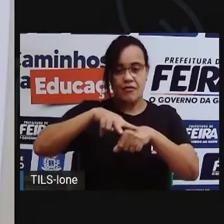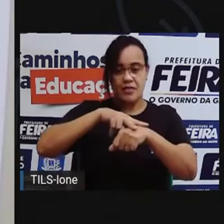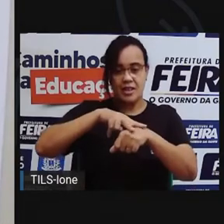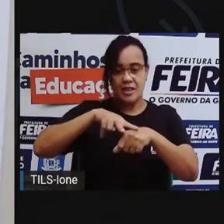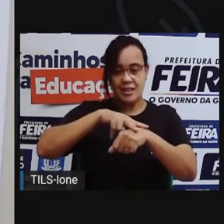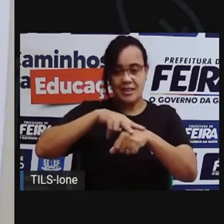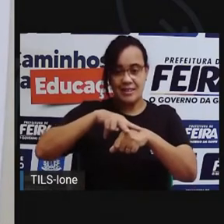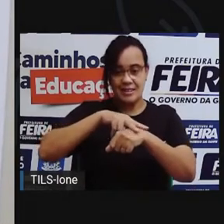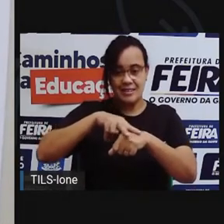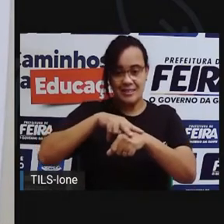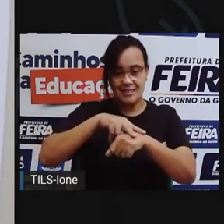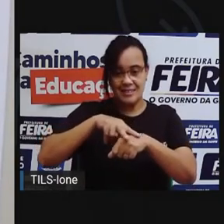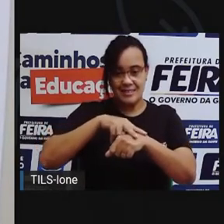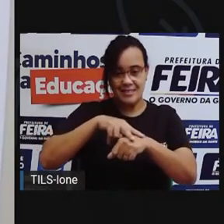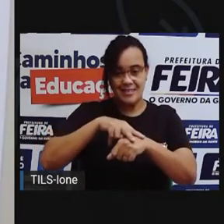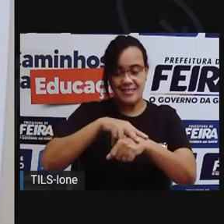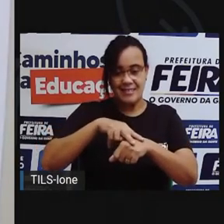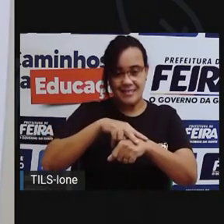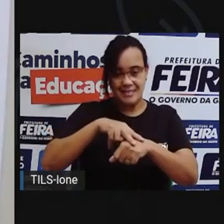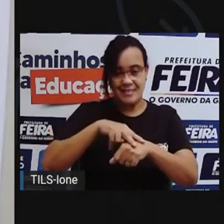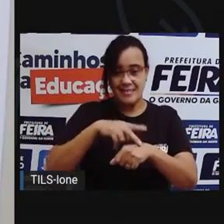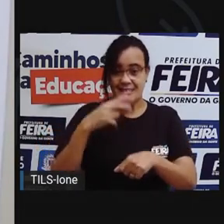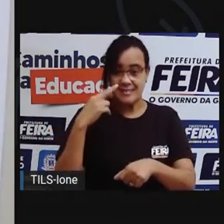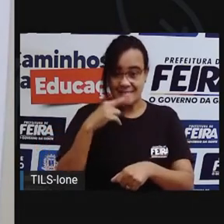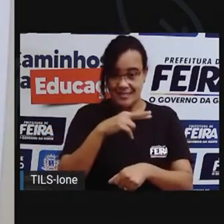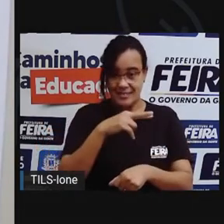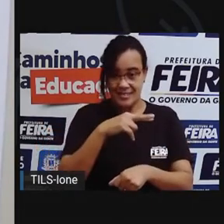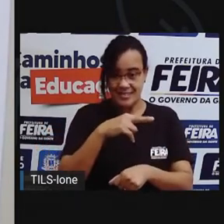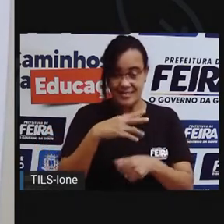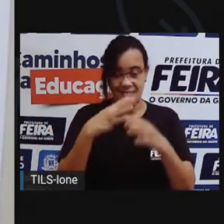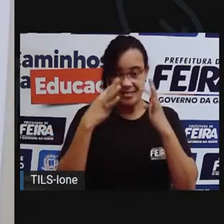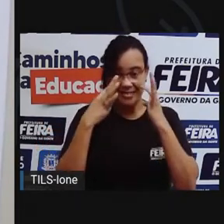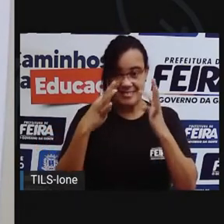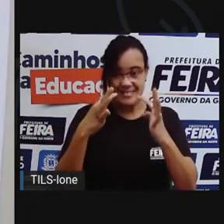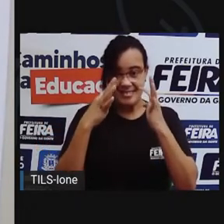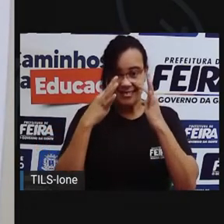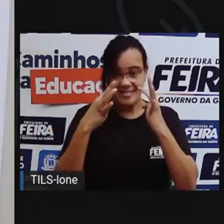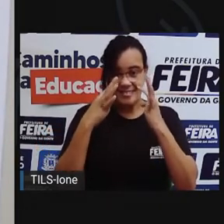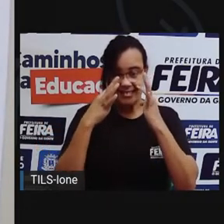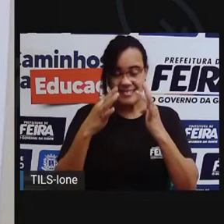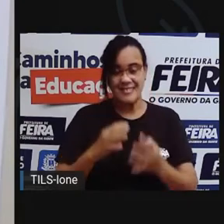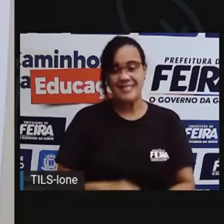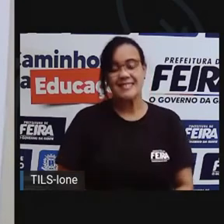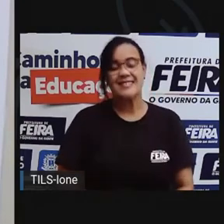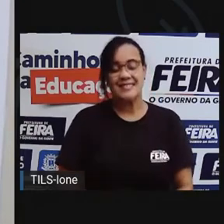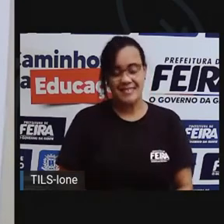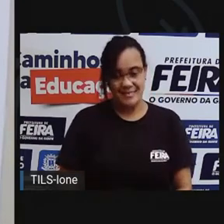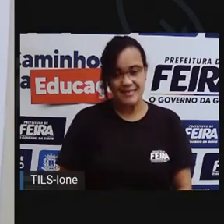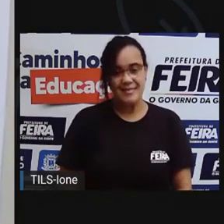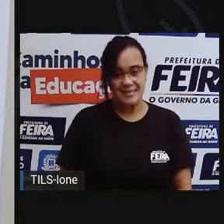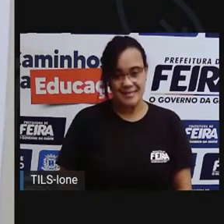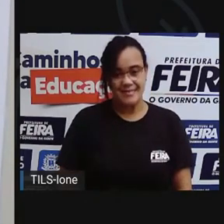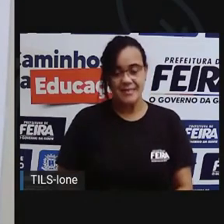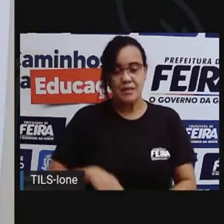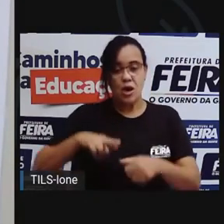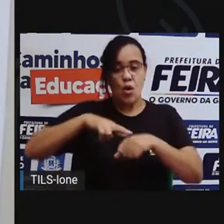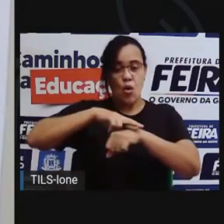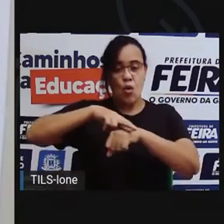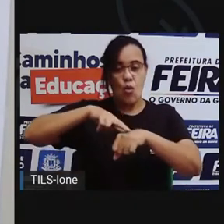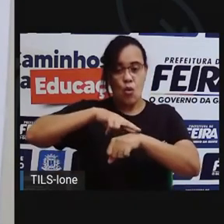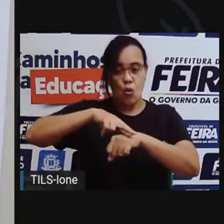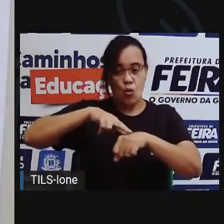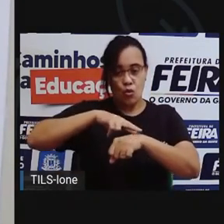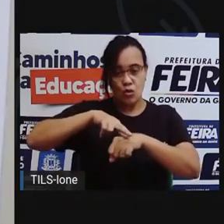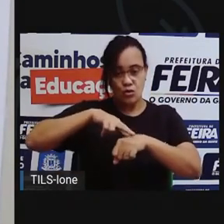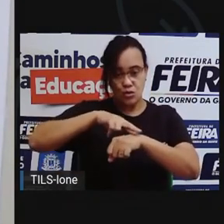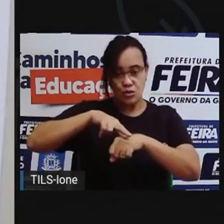Olha. Estão vendo como é que tá ficando? Agora eu vou colocar uma roxinha, ó. A gente